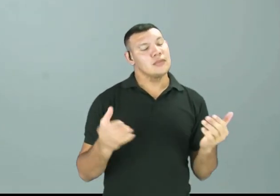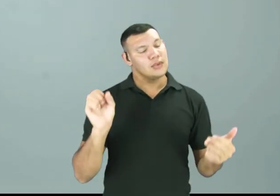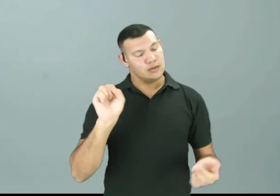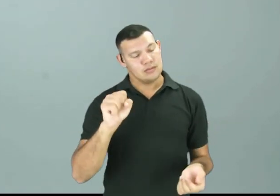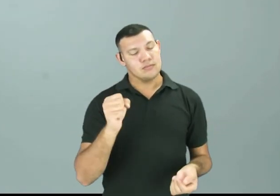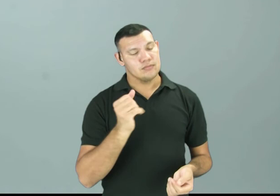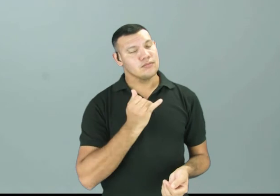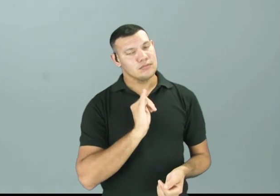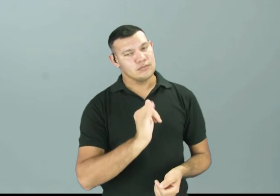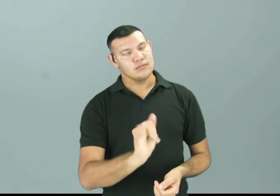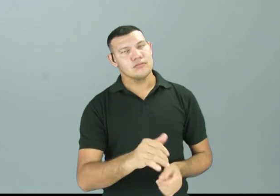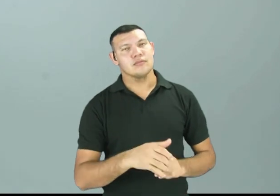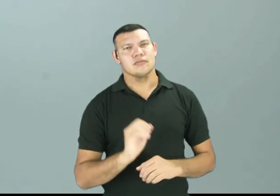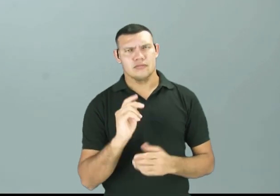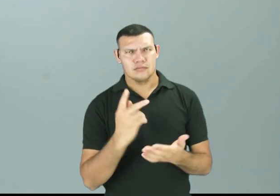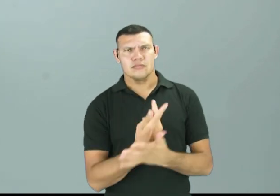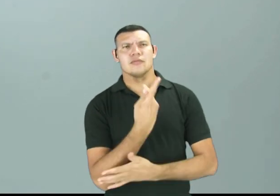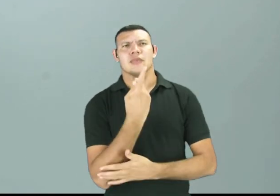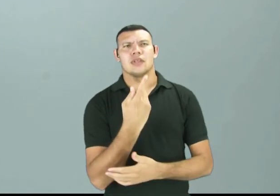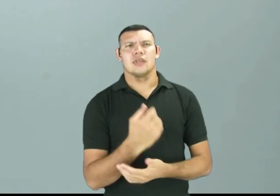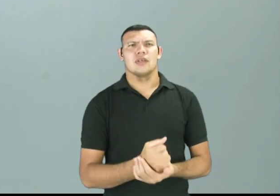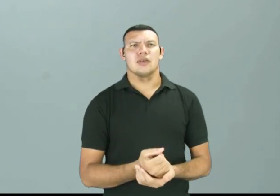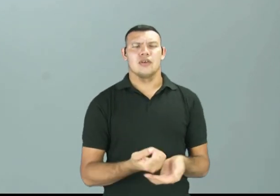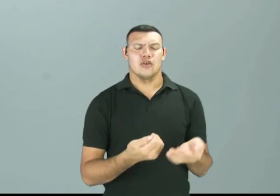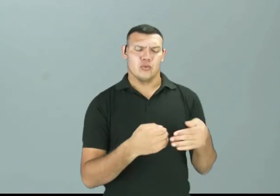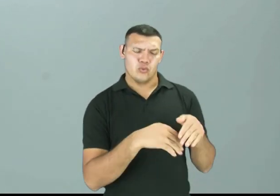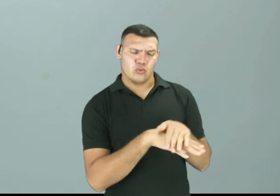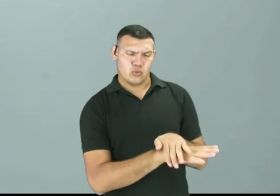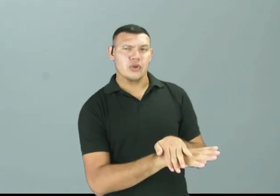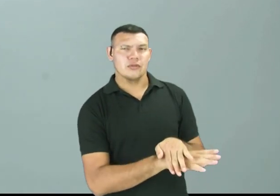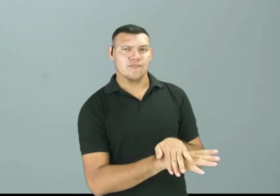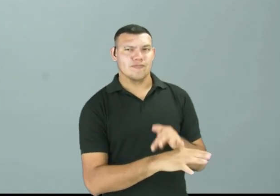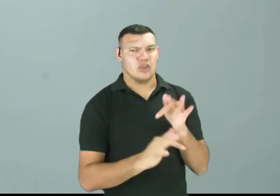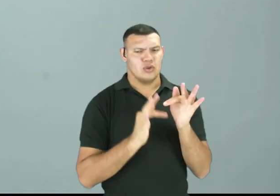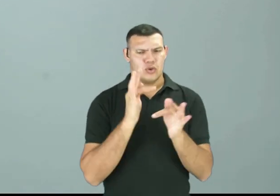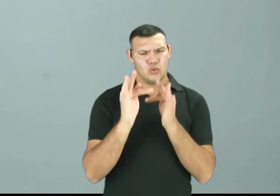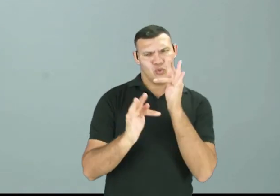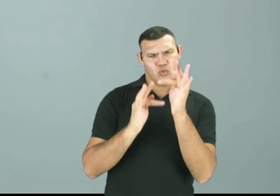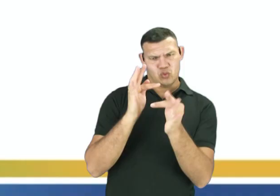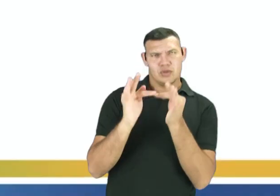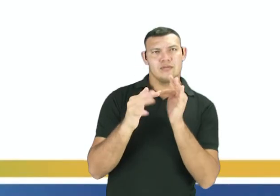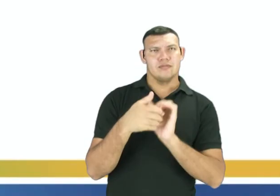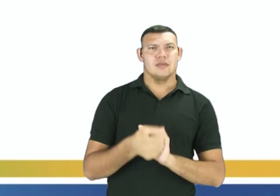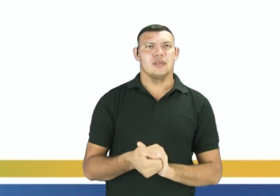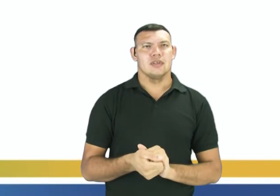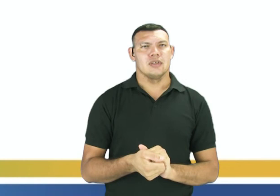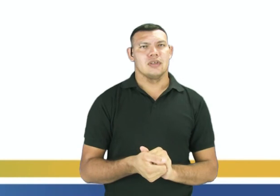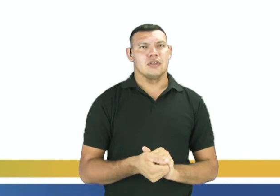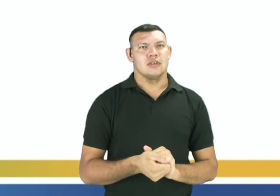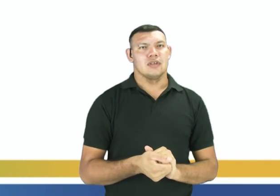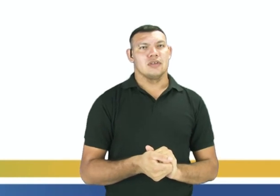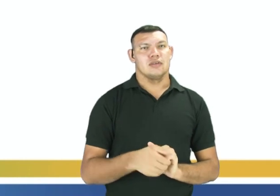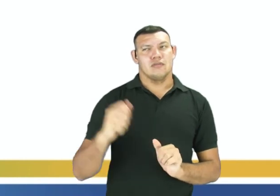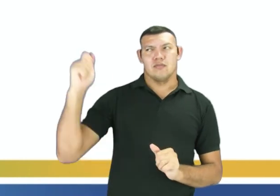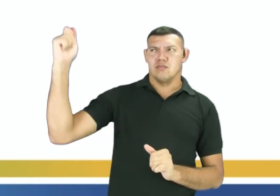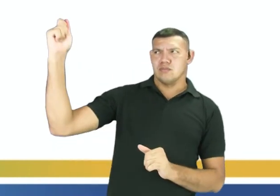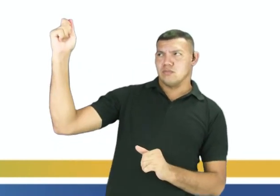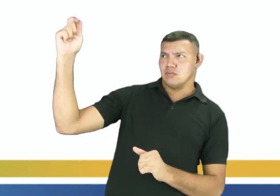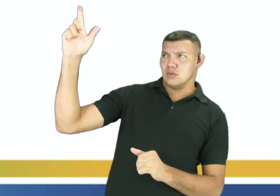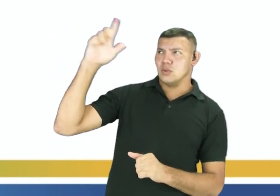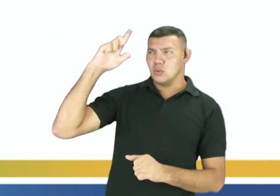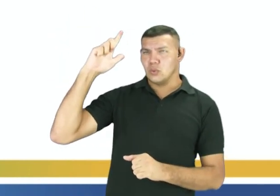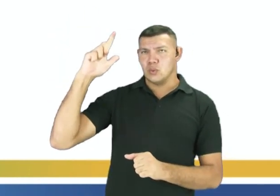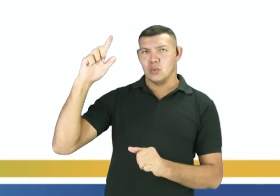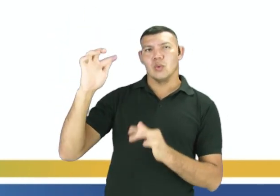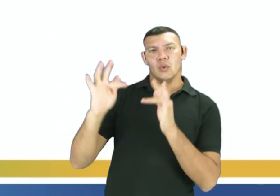é isso que acontece. No caso do armazenamento é um processo físico, no caso na exposição ao sol também é um processo